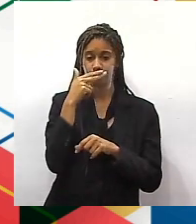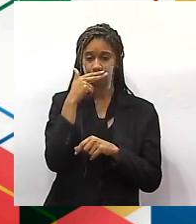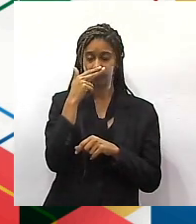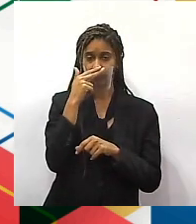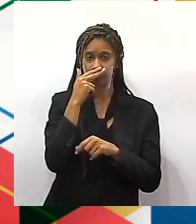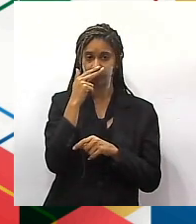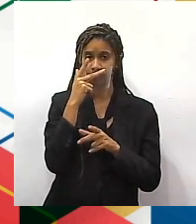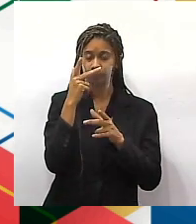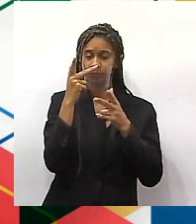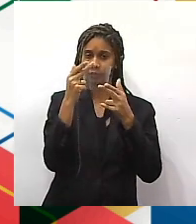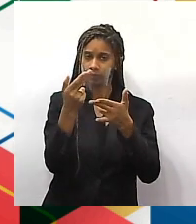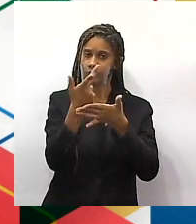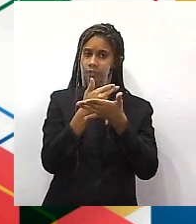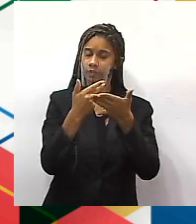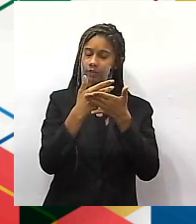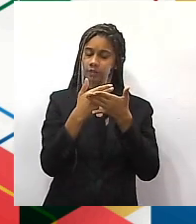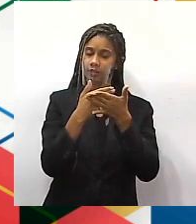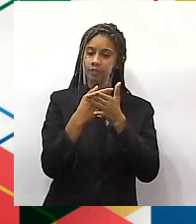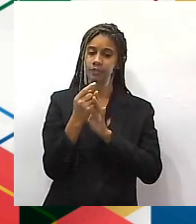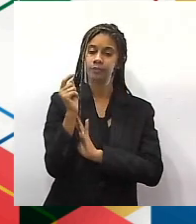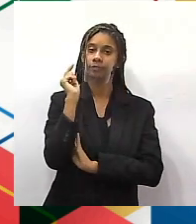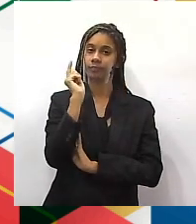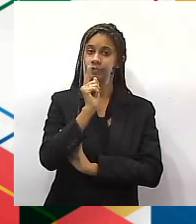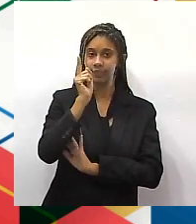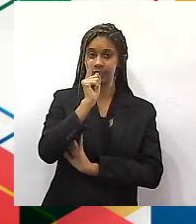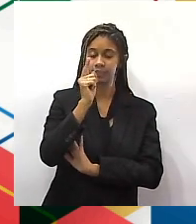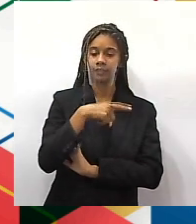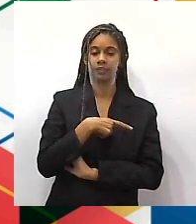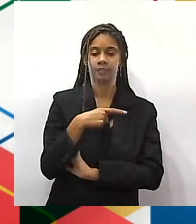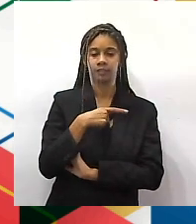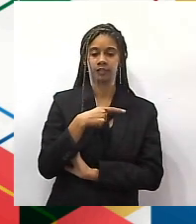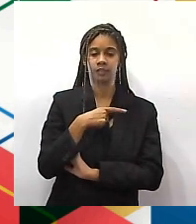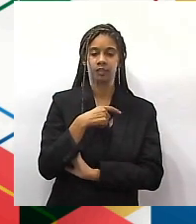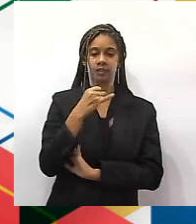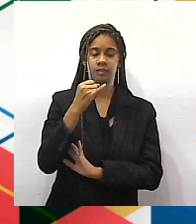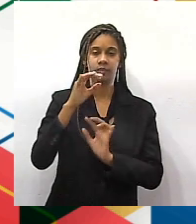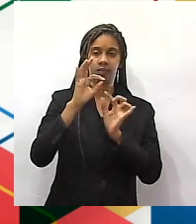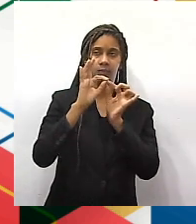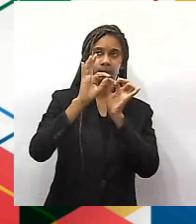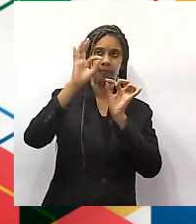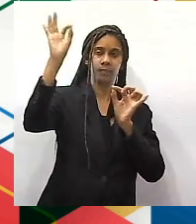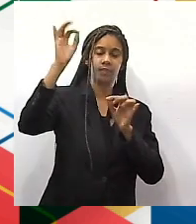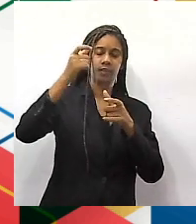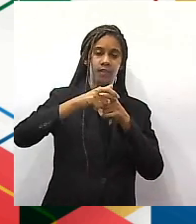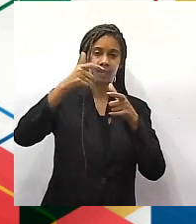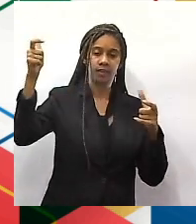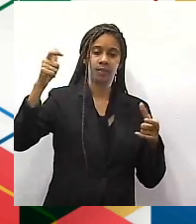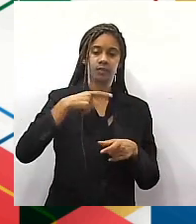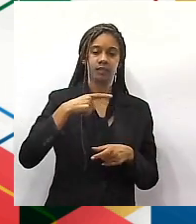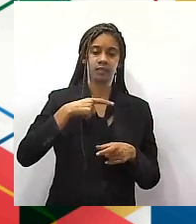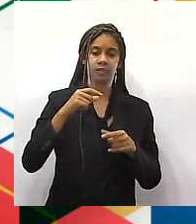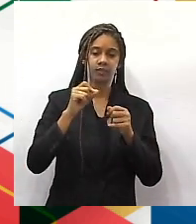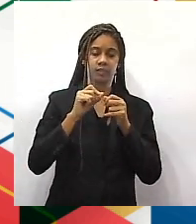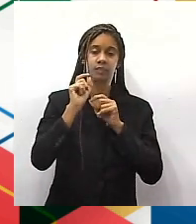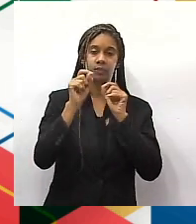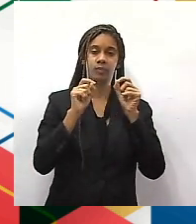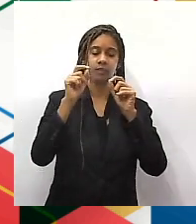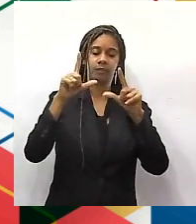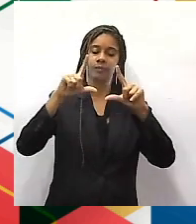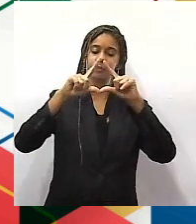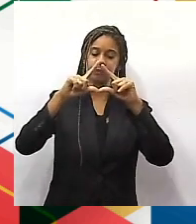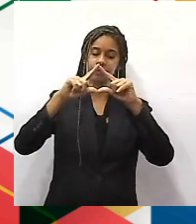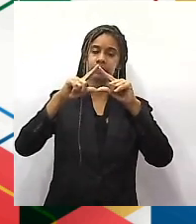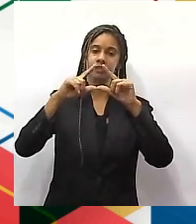do exemplo anterior. Se você prolongasse essas duas transversais aqui, ó, elas formariam um triângulo, elas iriam se encontrar